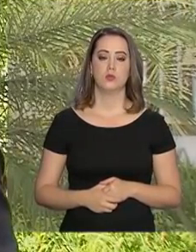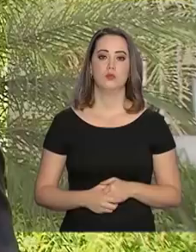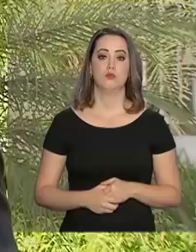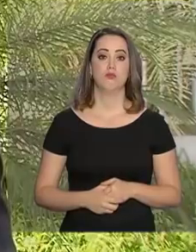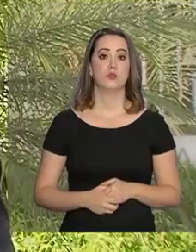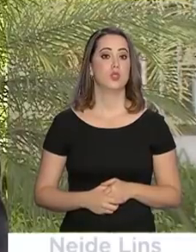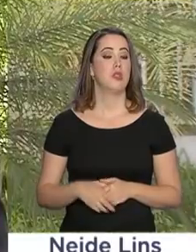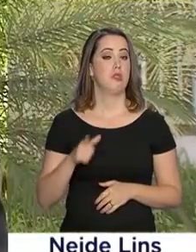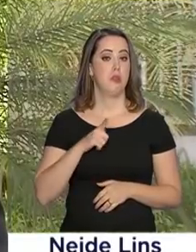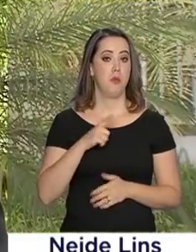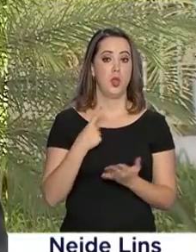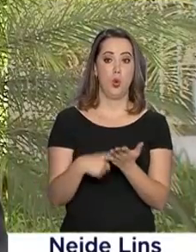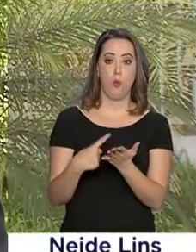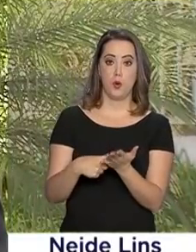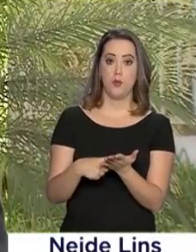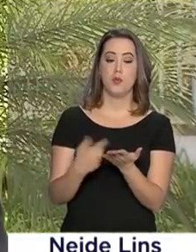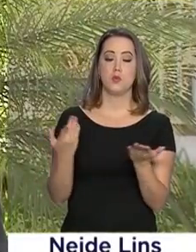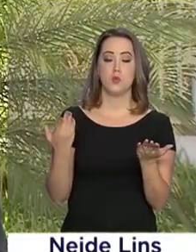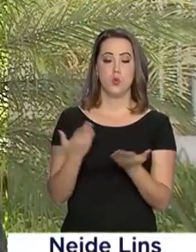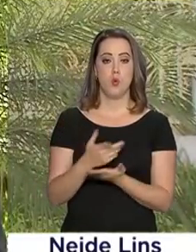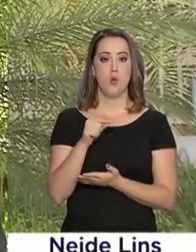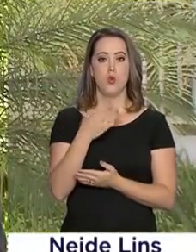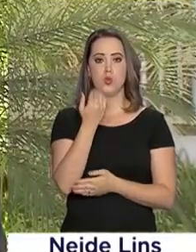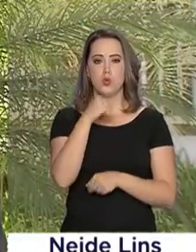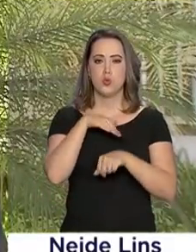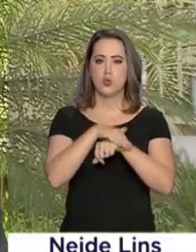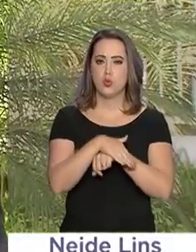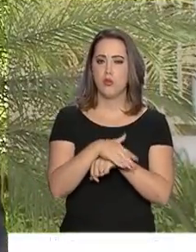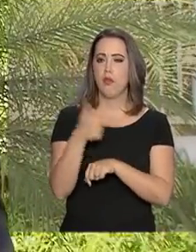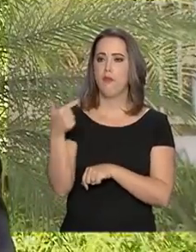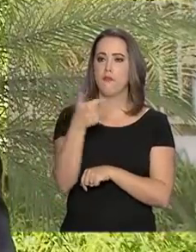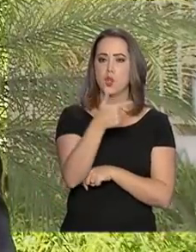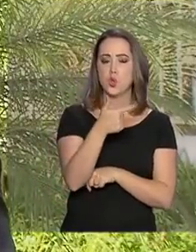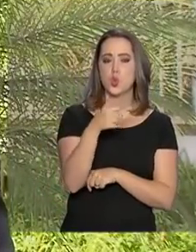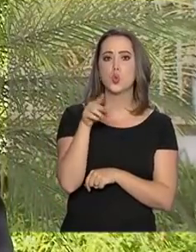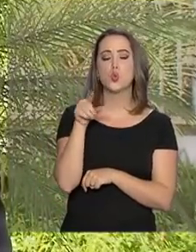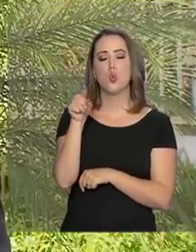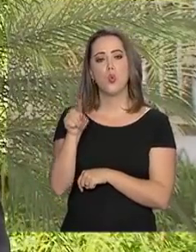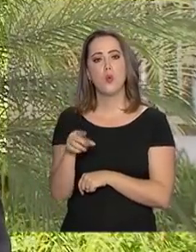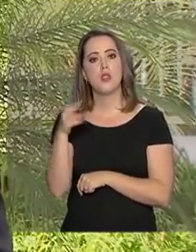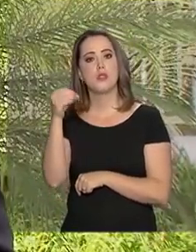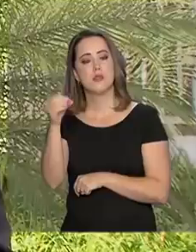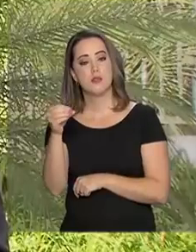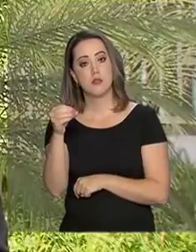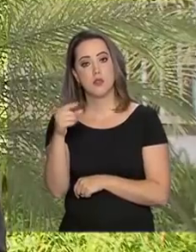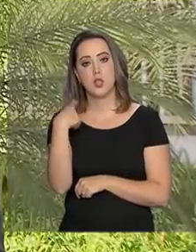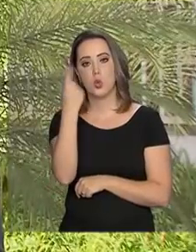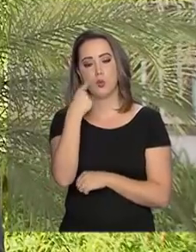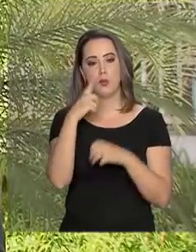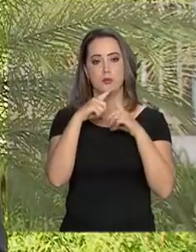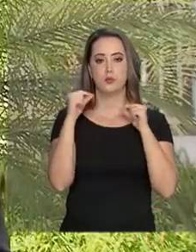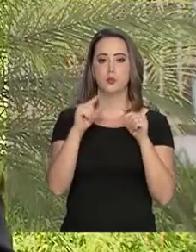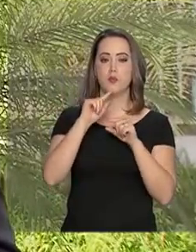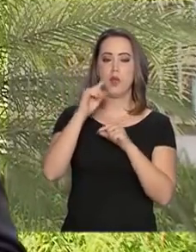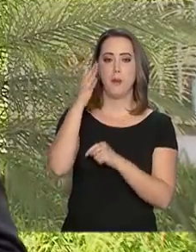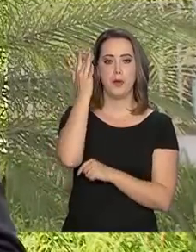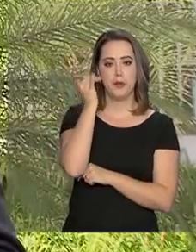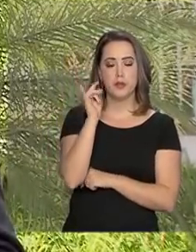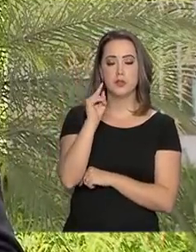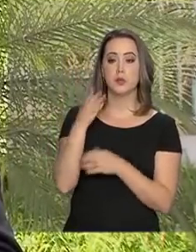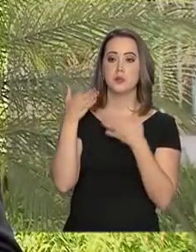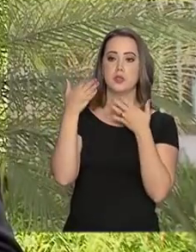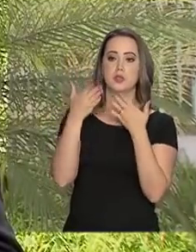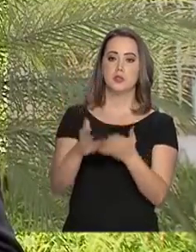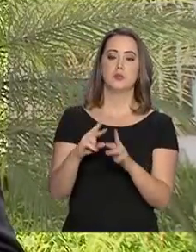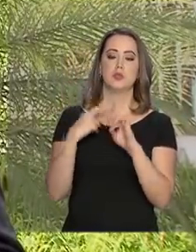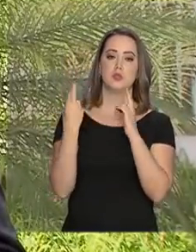Ainda está previsto na agenda do presidente um jantar privado às 22h30, horário de Brasília. Amanhã o presidente Jair Bolsonaro participa